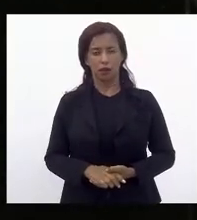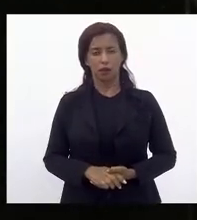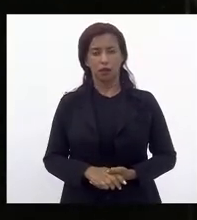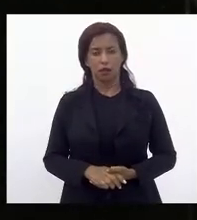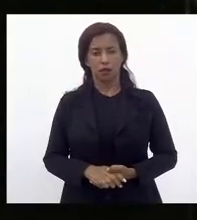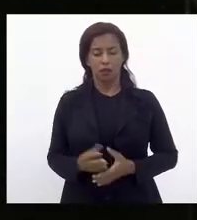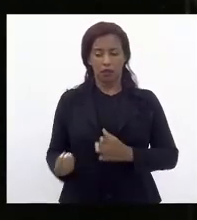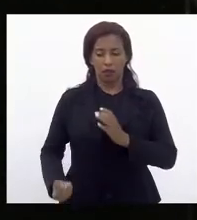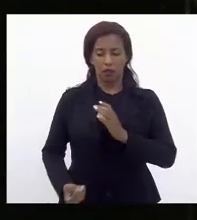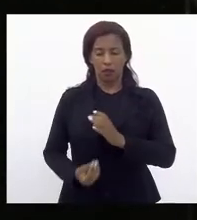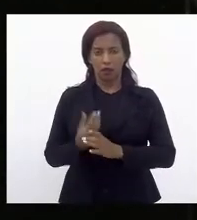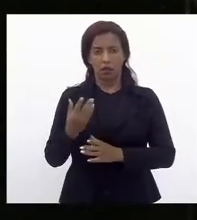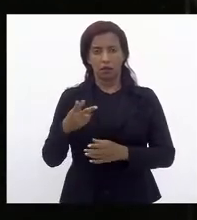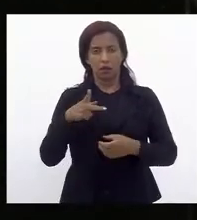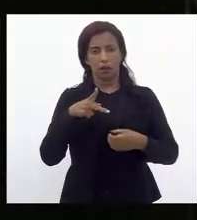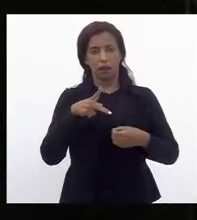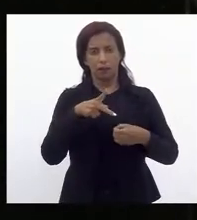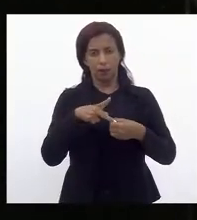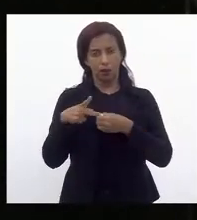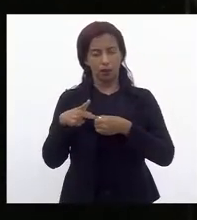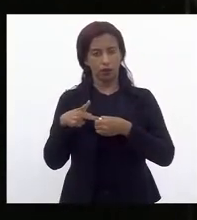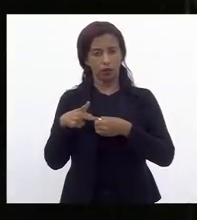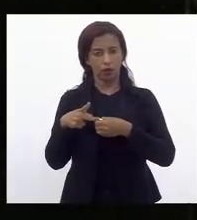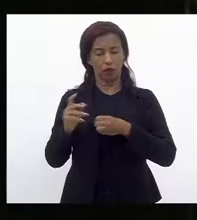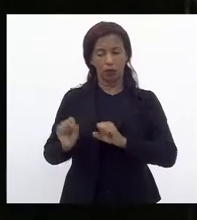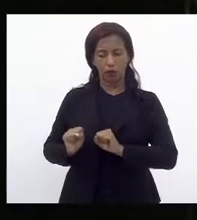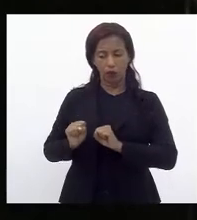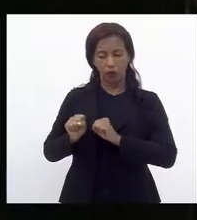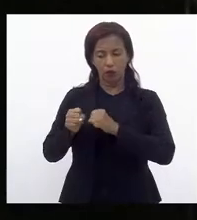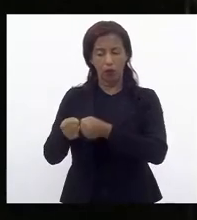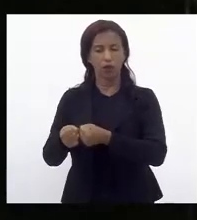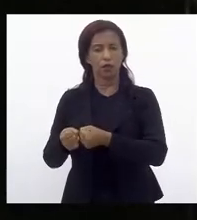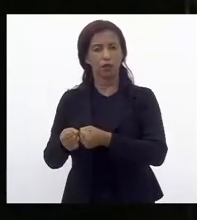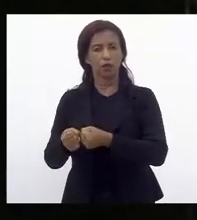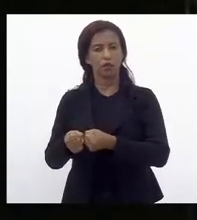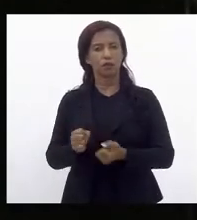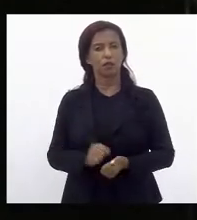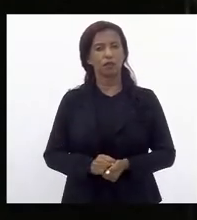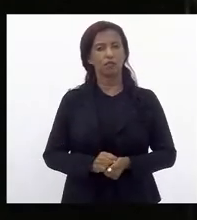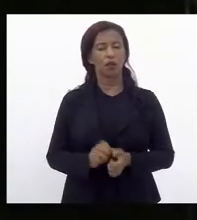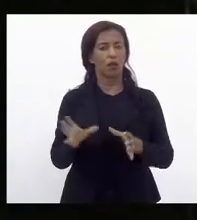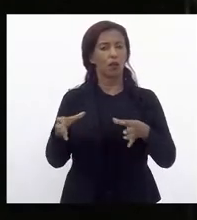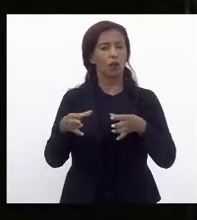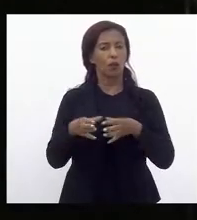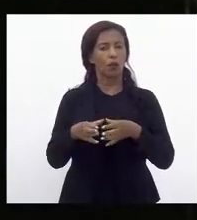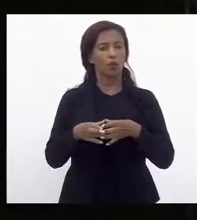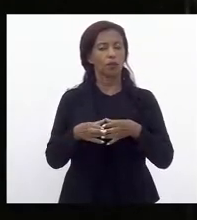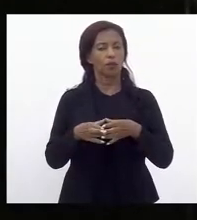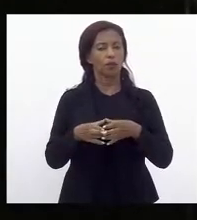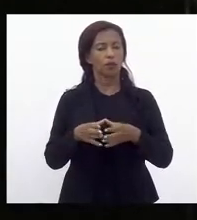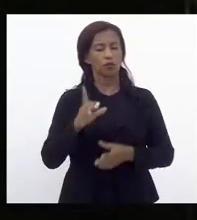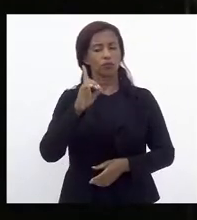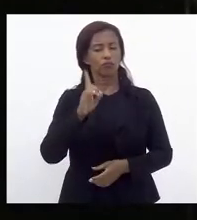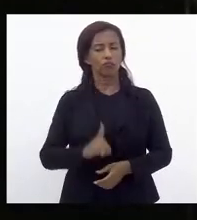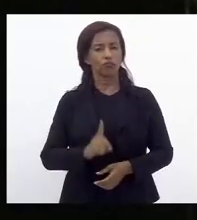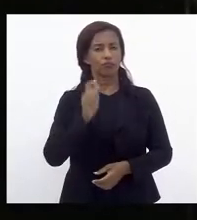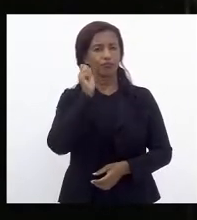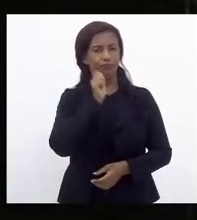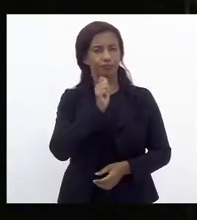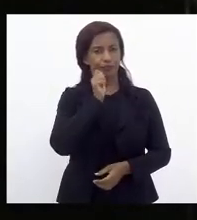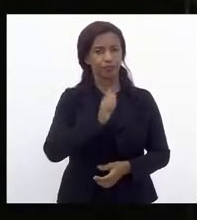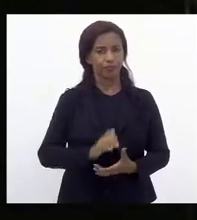que a criação da Procuradoria fortaleceria a Comissão de Defesa dos Direitos da